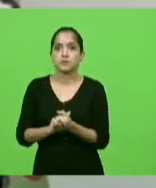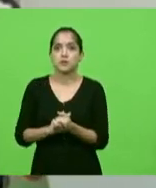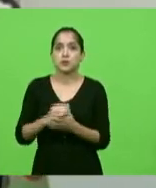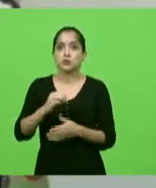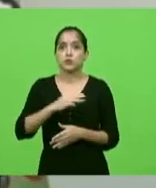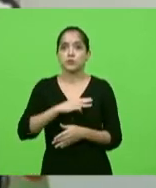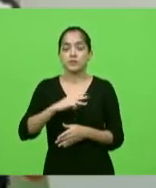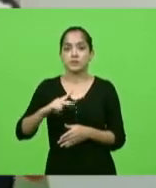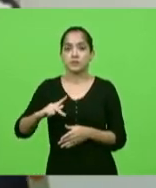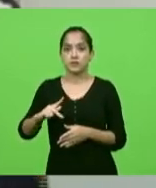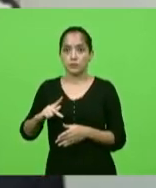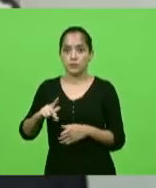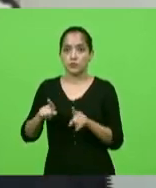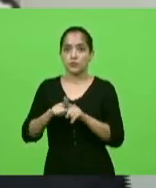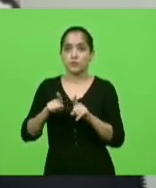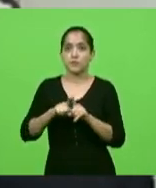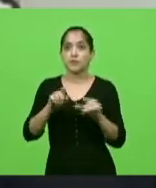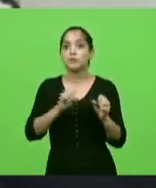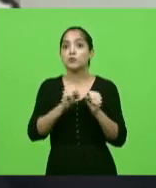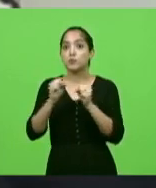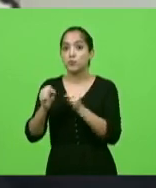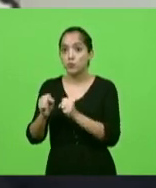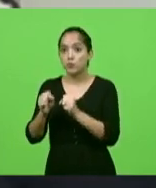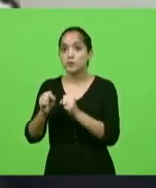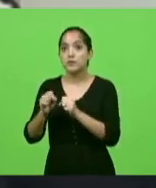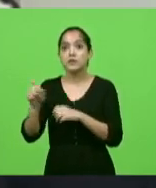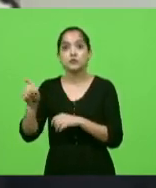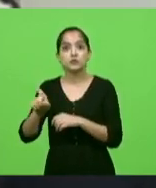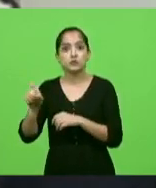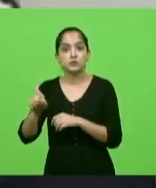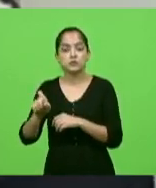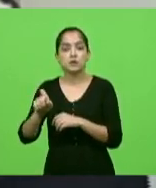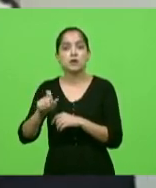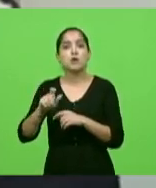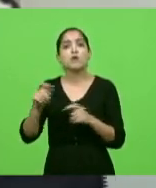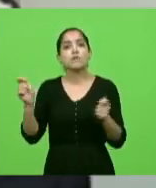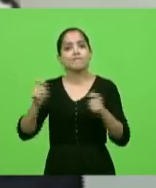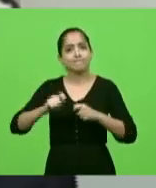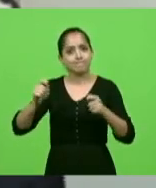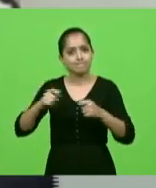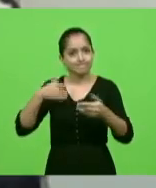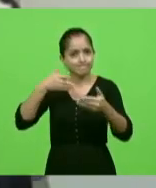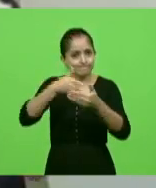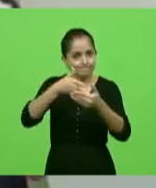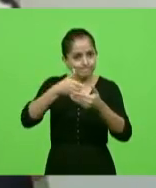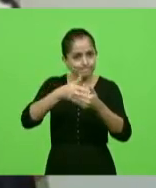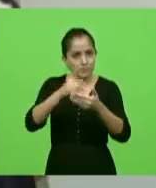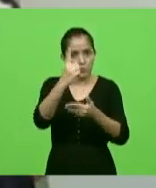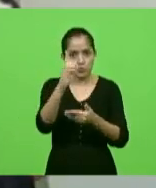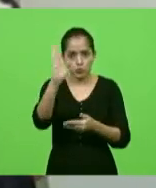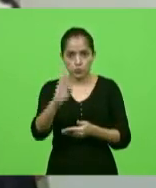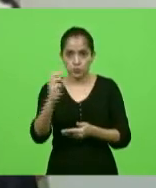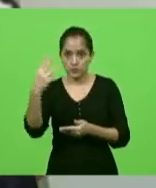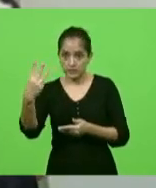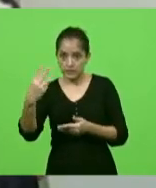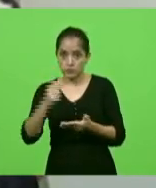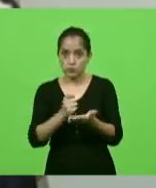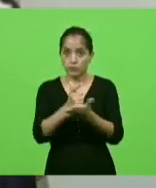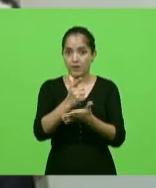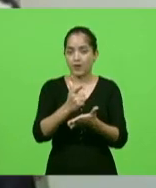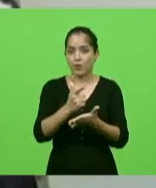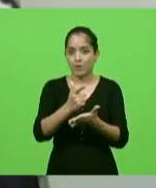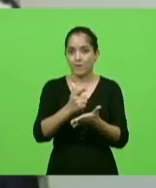e do ministério público e do Poder Judiciário foi possível o bloqueio de um terço do valor pago